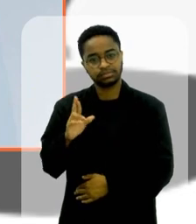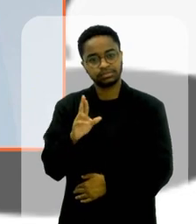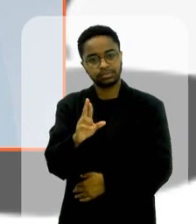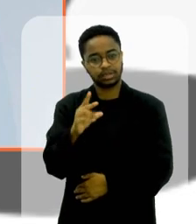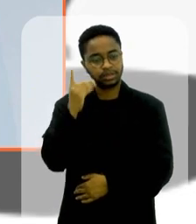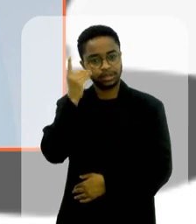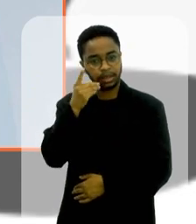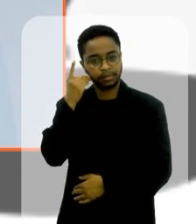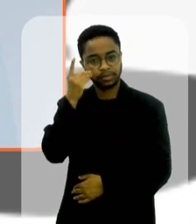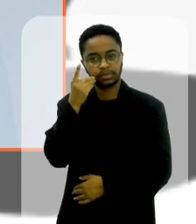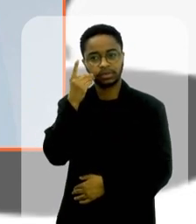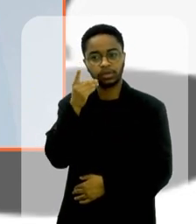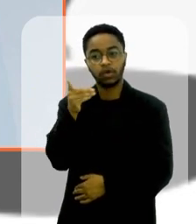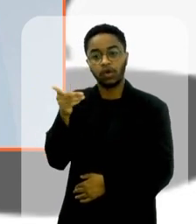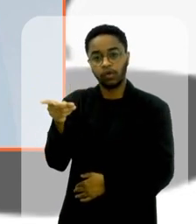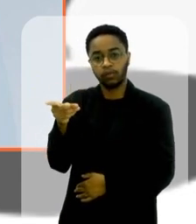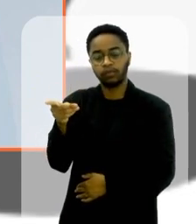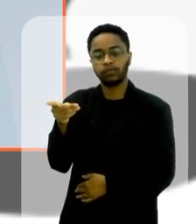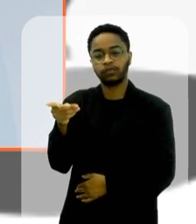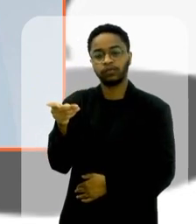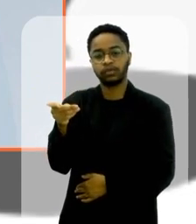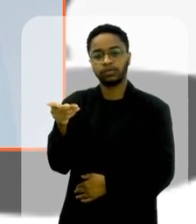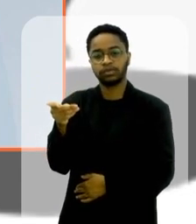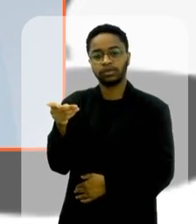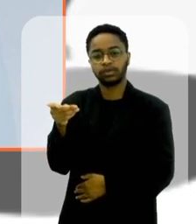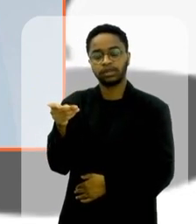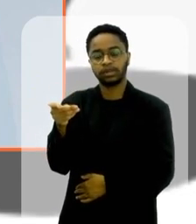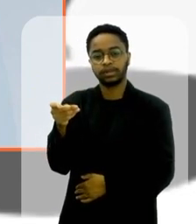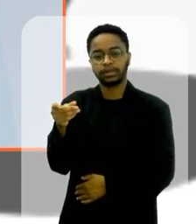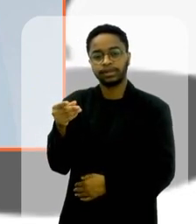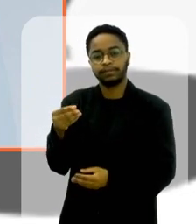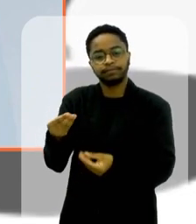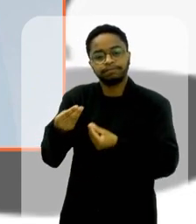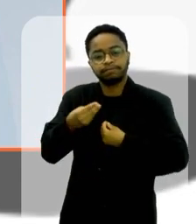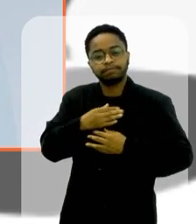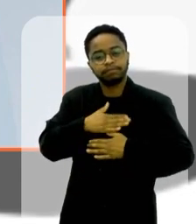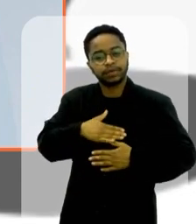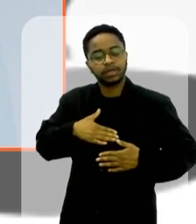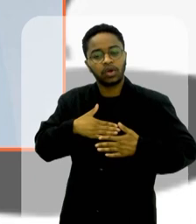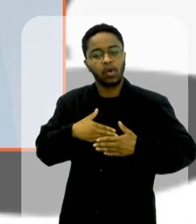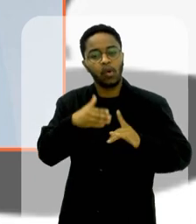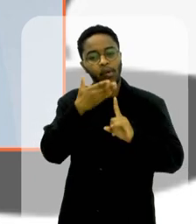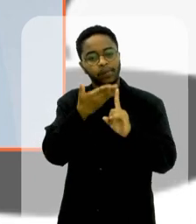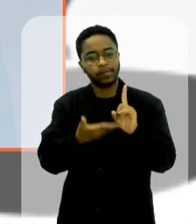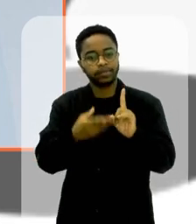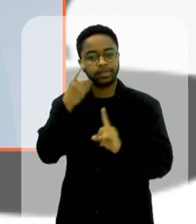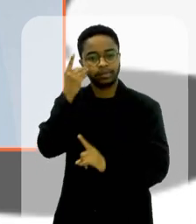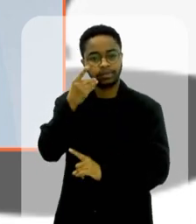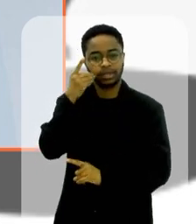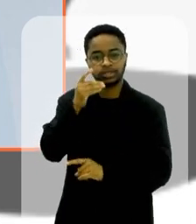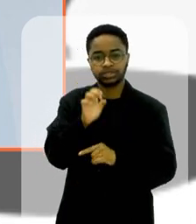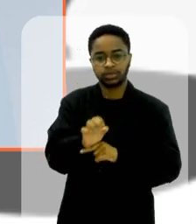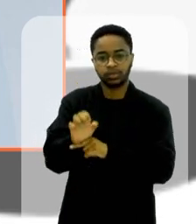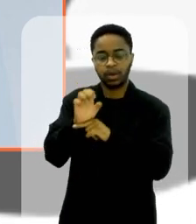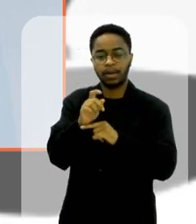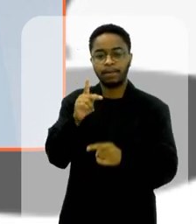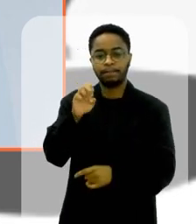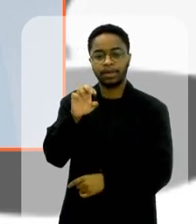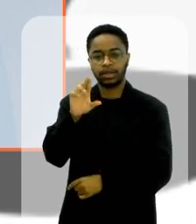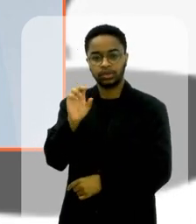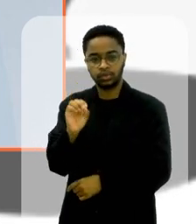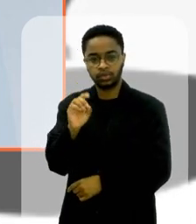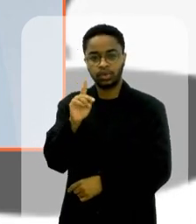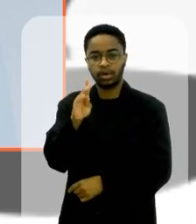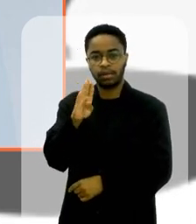do deputado que você fez nos deu a honra, né, de homenagear o deputado estadual Pedro